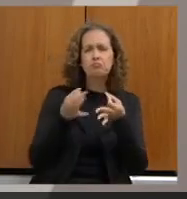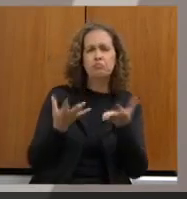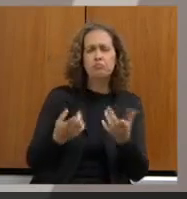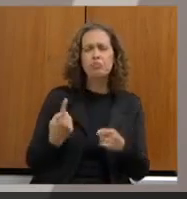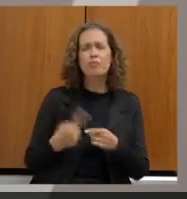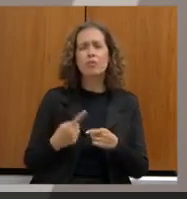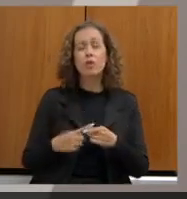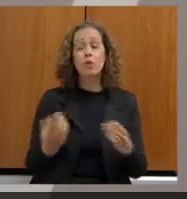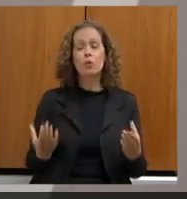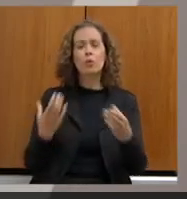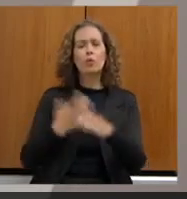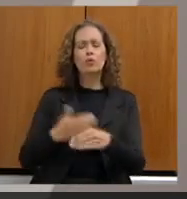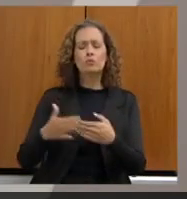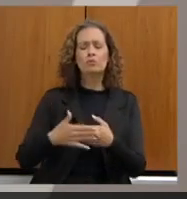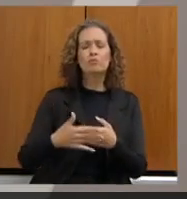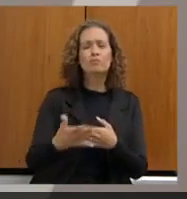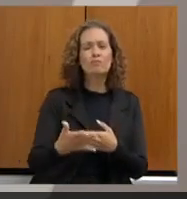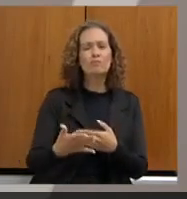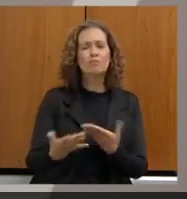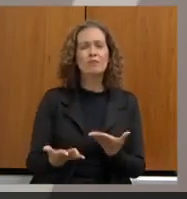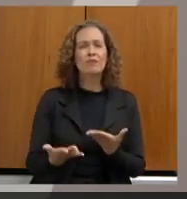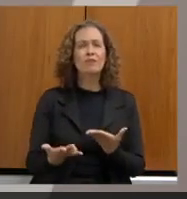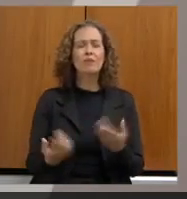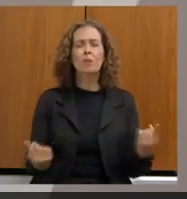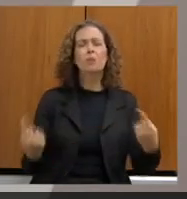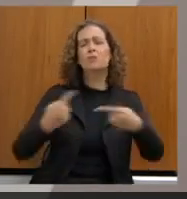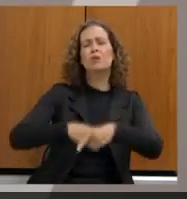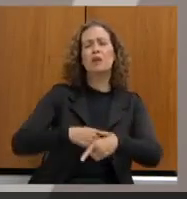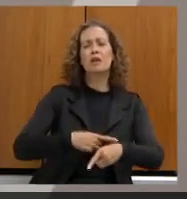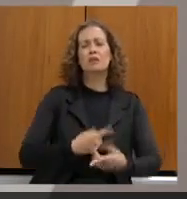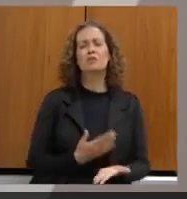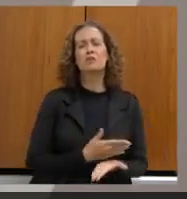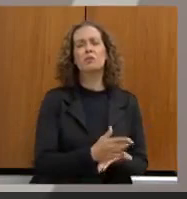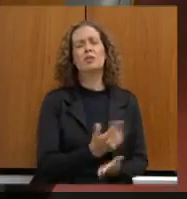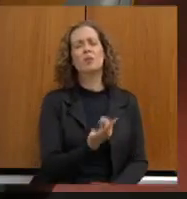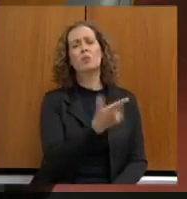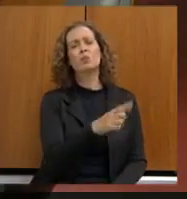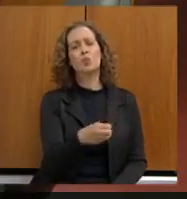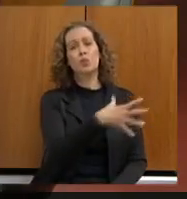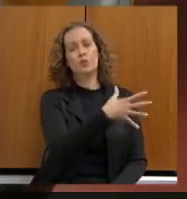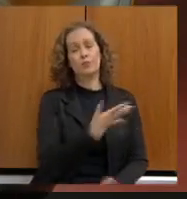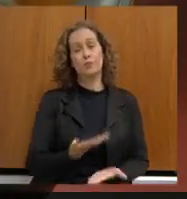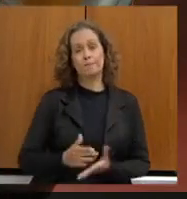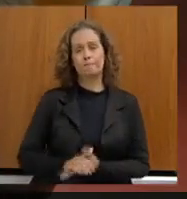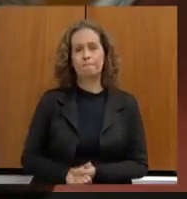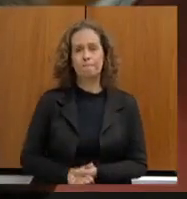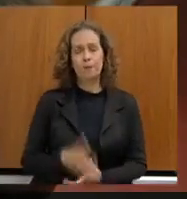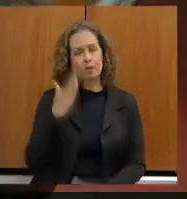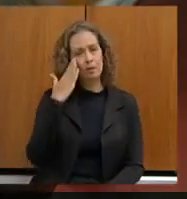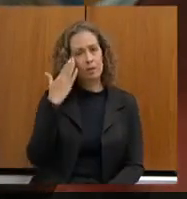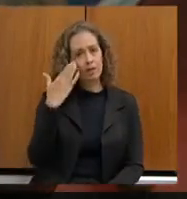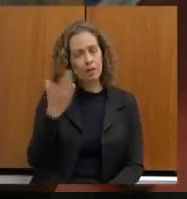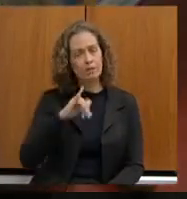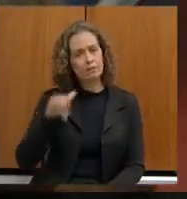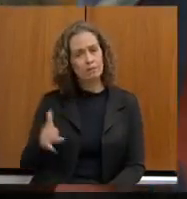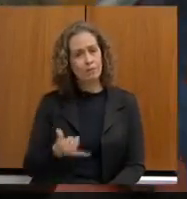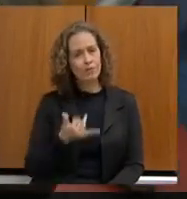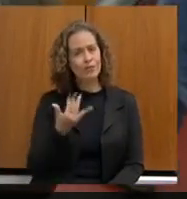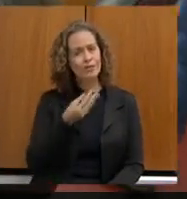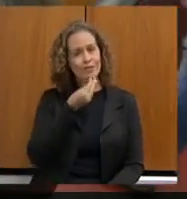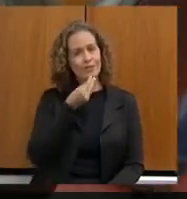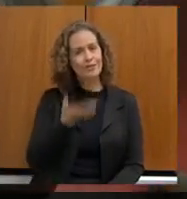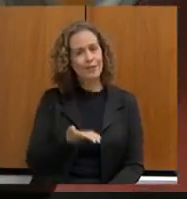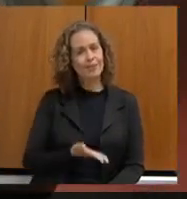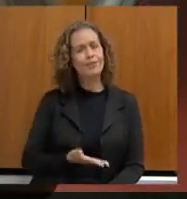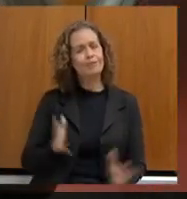prorrogação do concurso invés da abertura de um novo Muito obrigado mas não obrigado Deputado Bartolo pela oportunidade pelas palavras